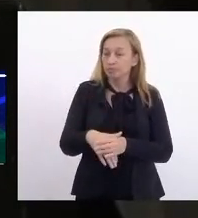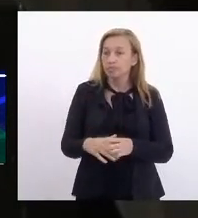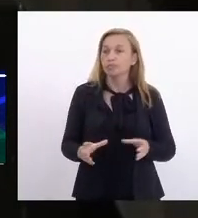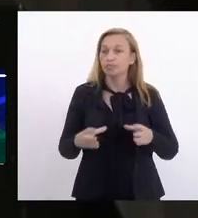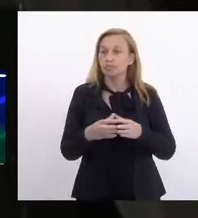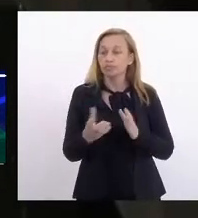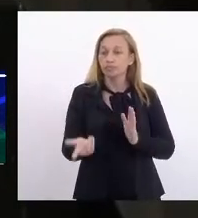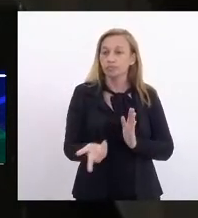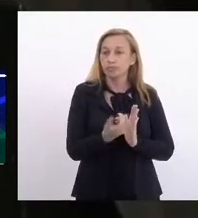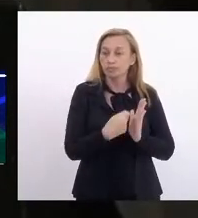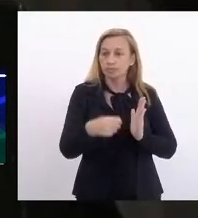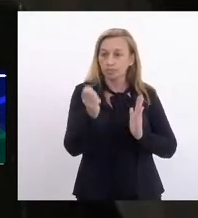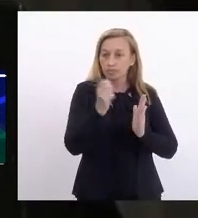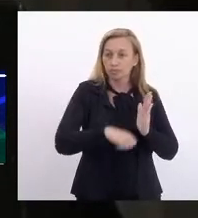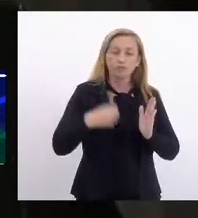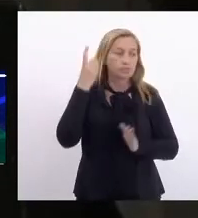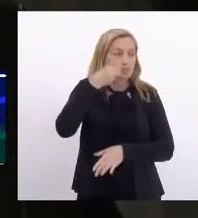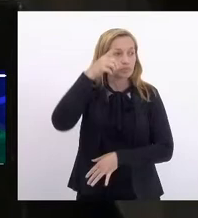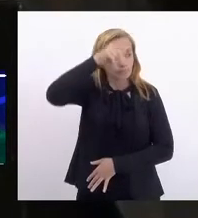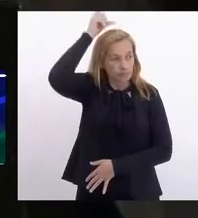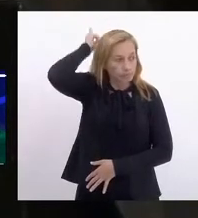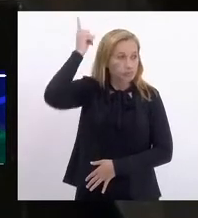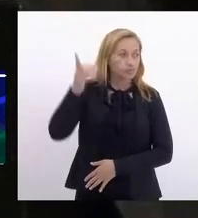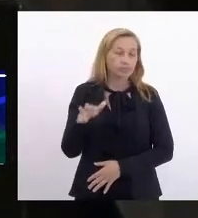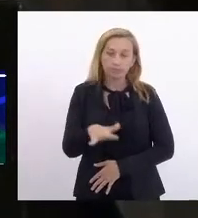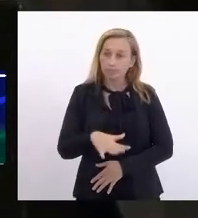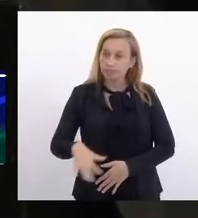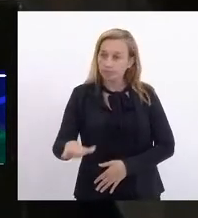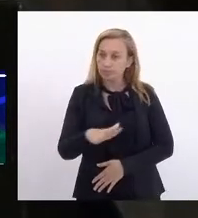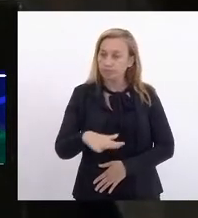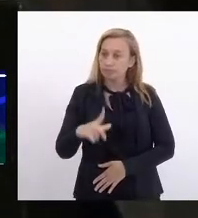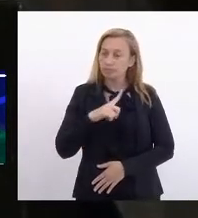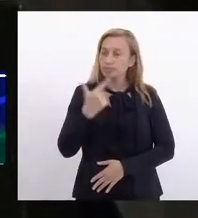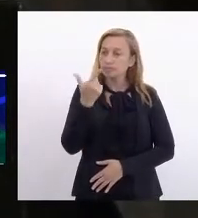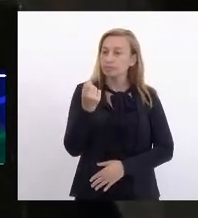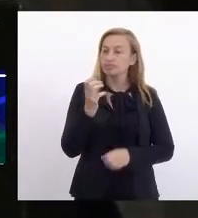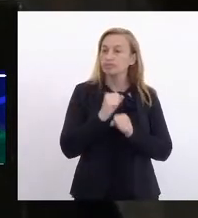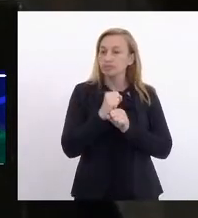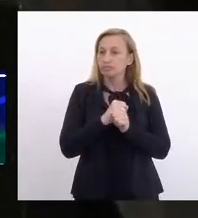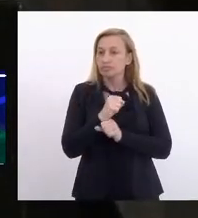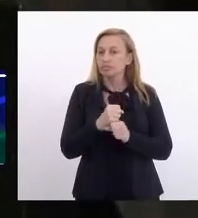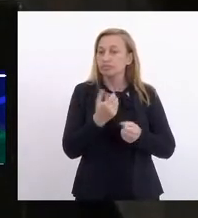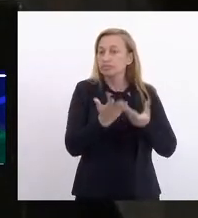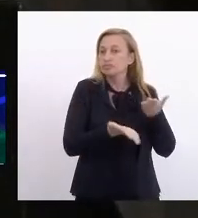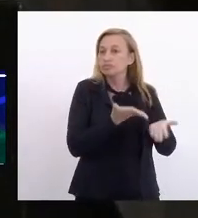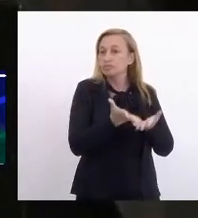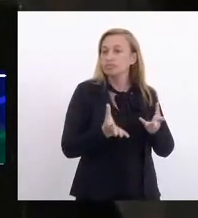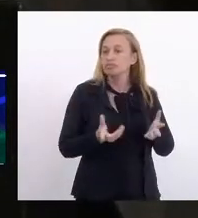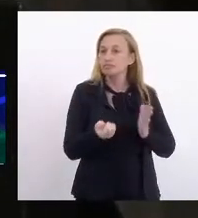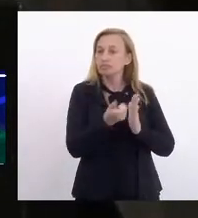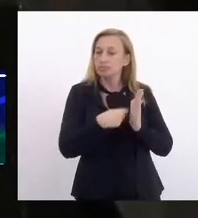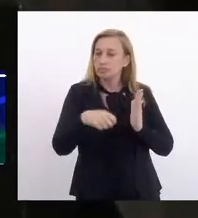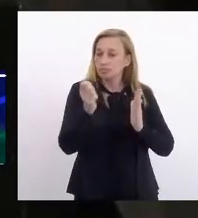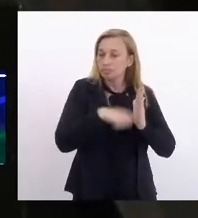Tributação, o deputado Luiz Paulo, esse setor, Luiz Paulo, tem 20 anos de tratamento tributário diferenciado,